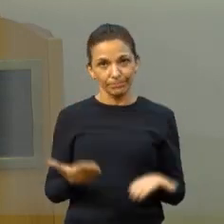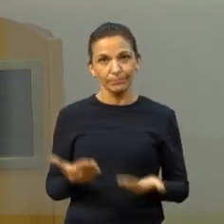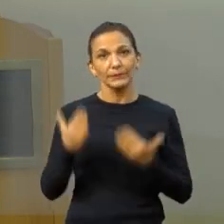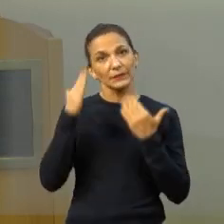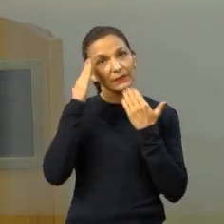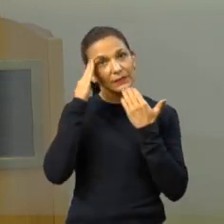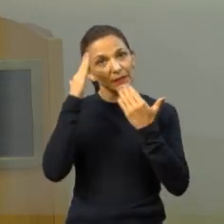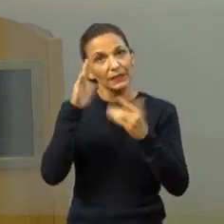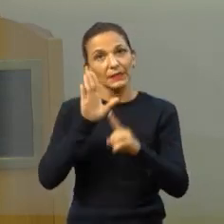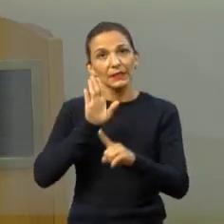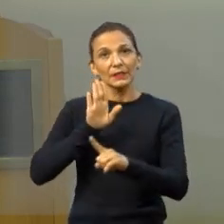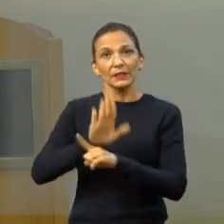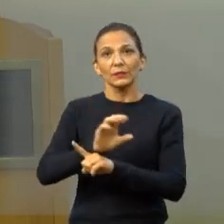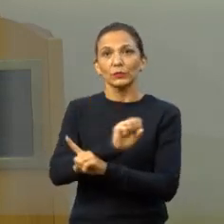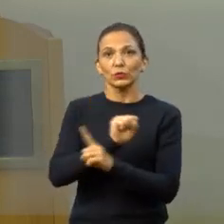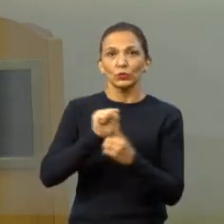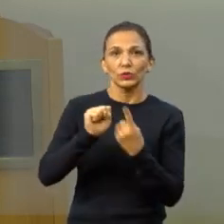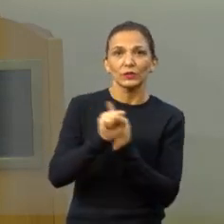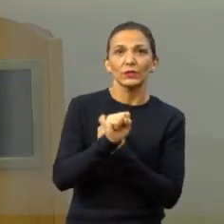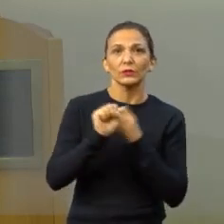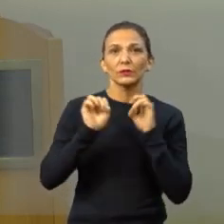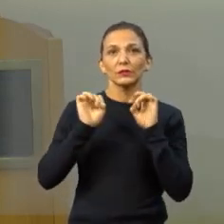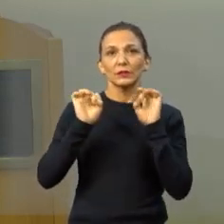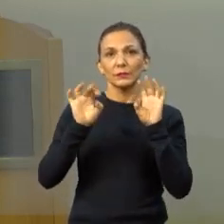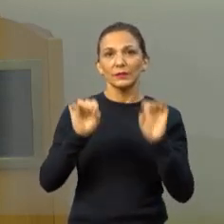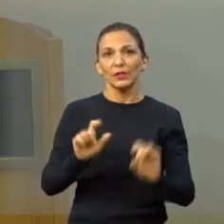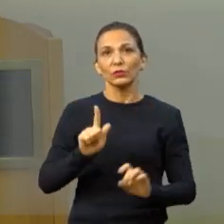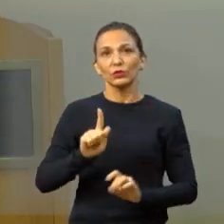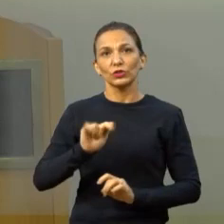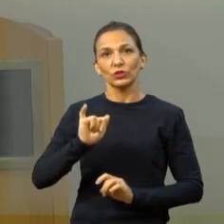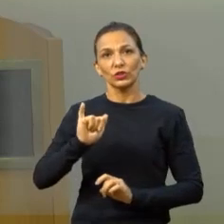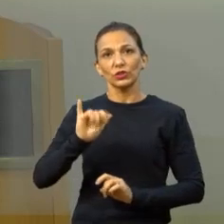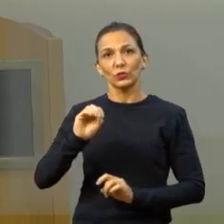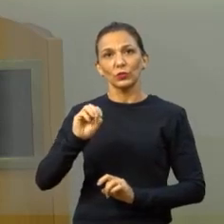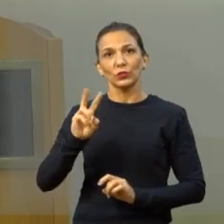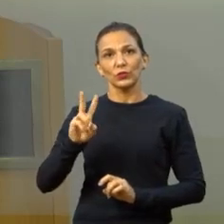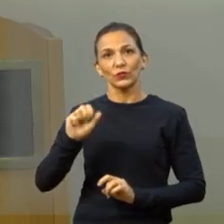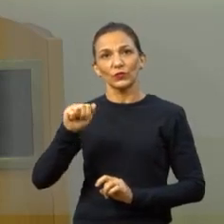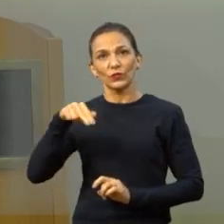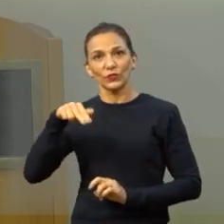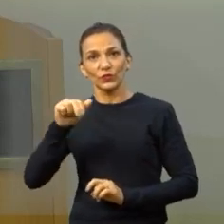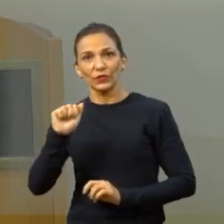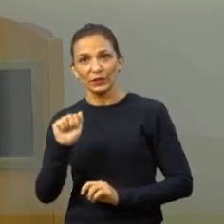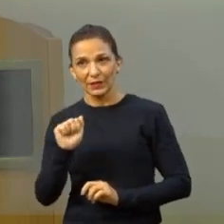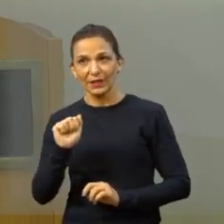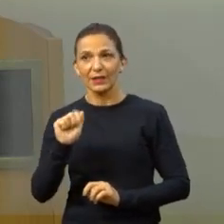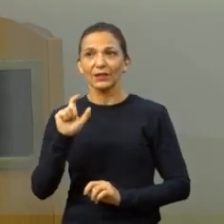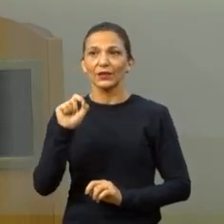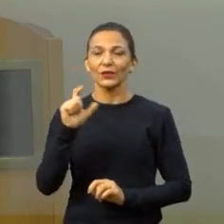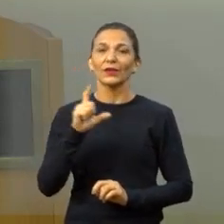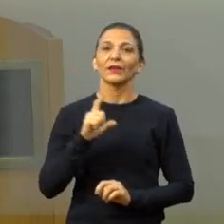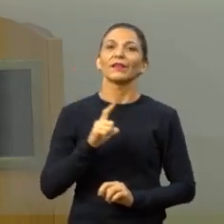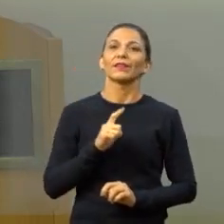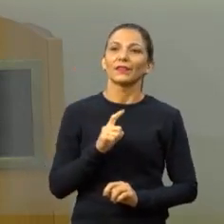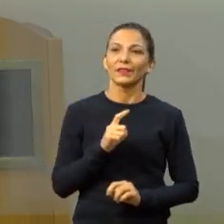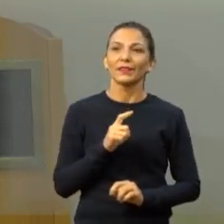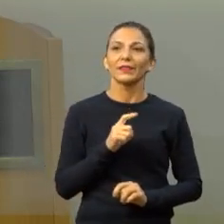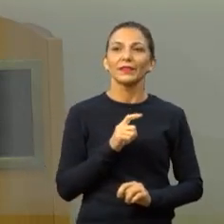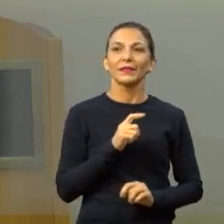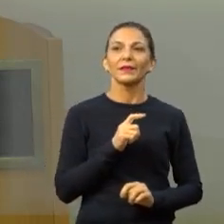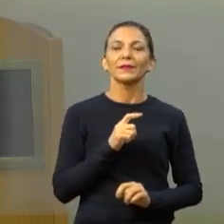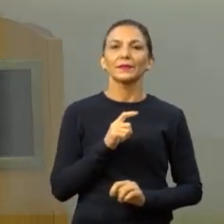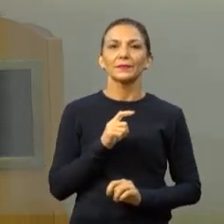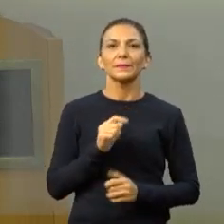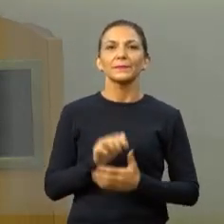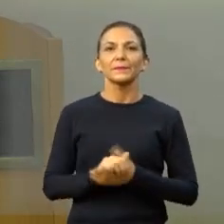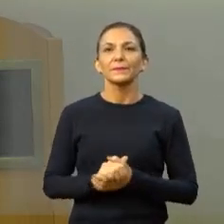agradece todos assistente social especial a Giovana obrigado viu não esquece o meu Vinícius já já tá lá já né obrigado viu Eh eu não